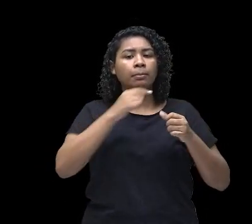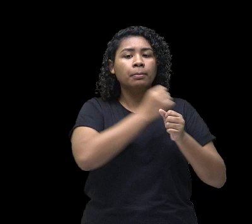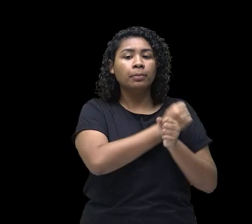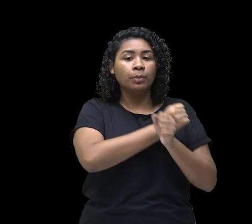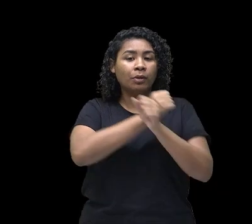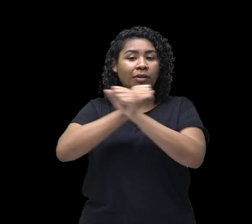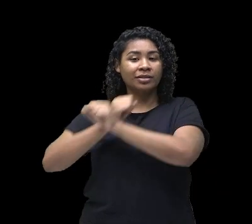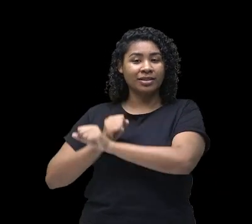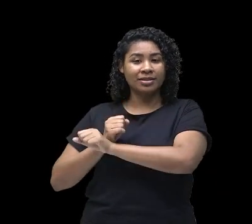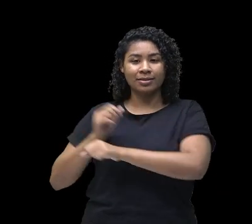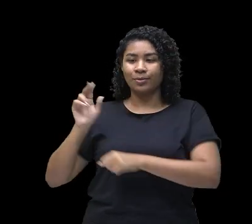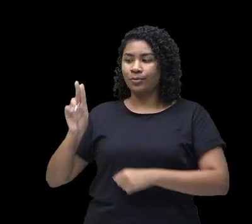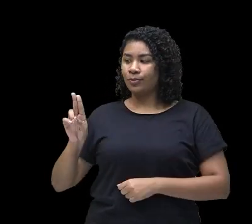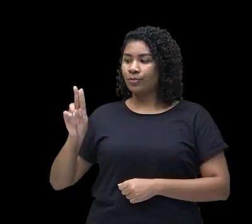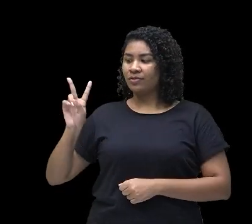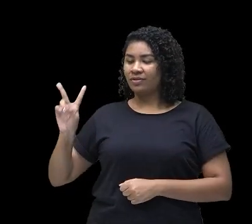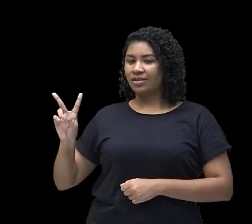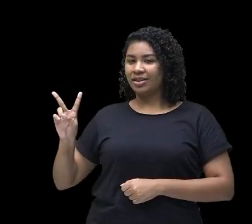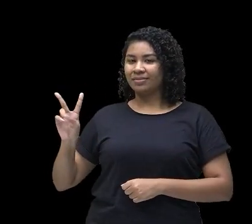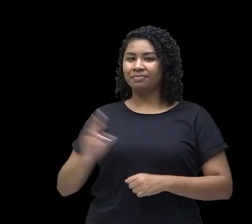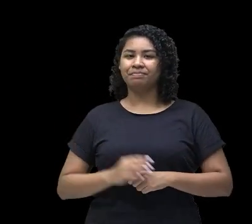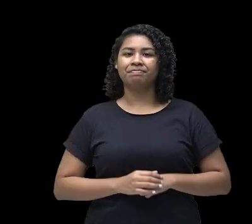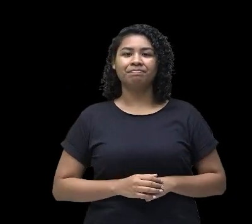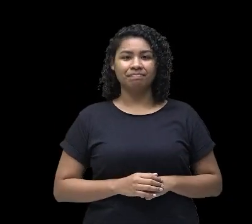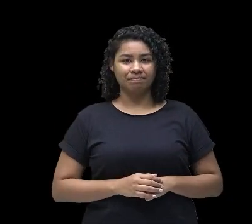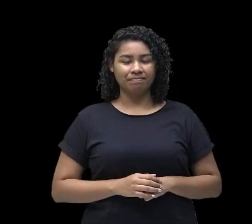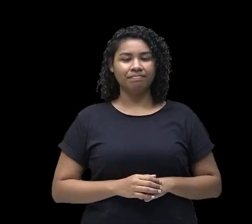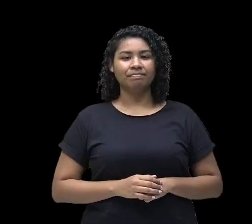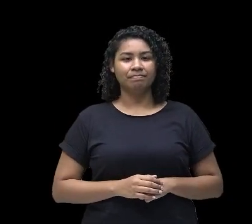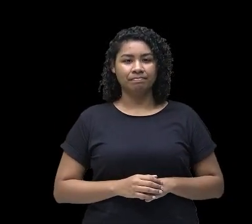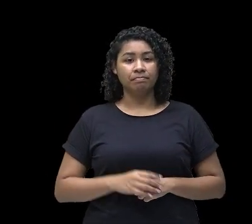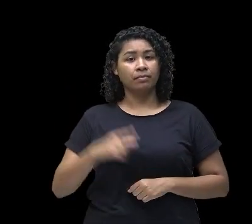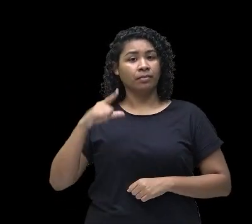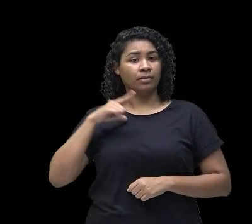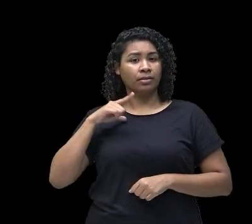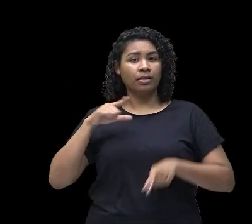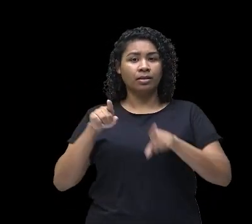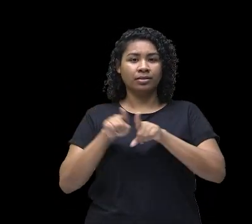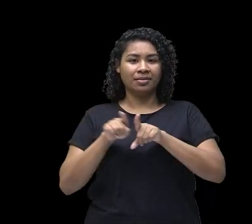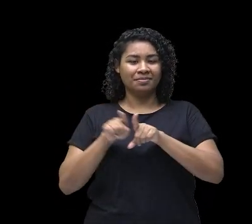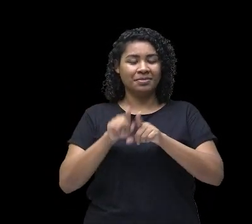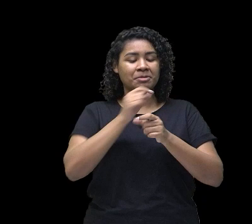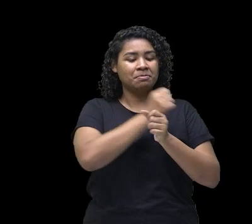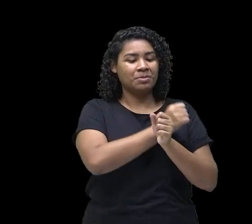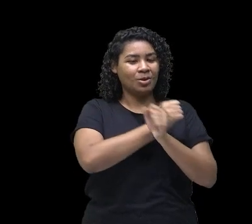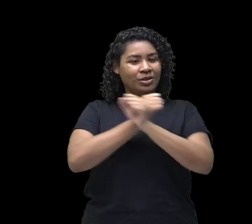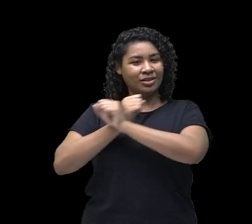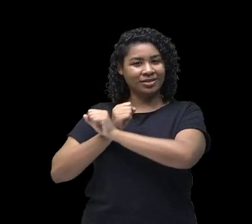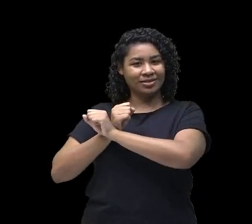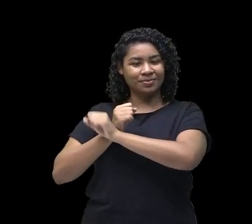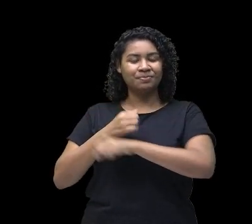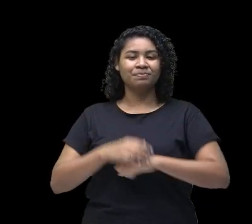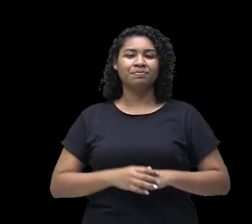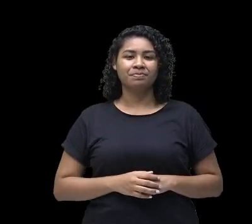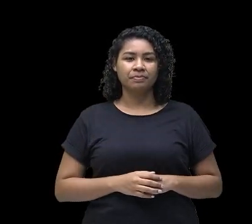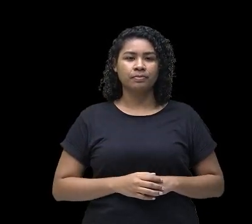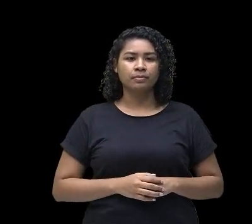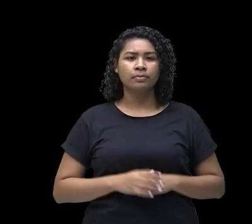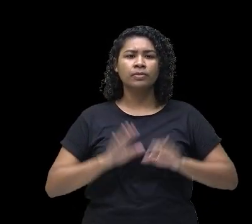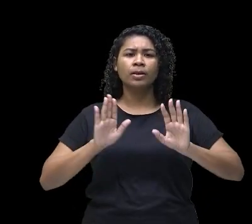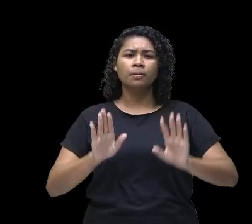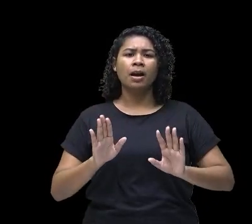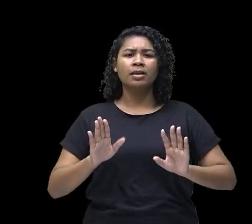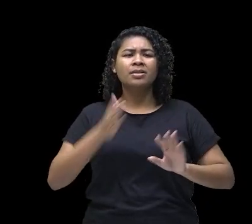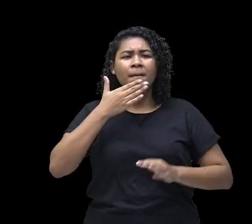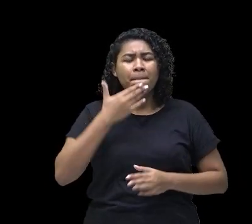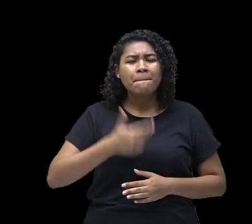ultravioleta. As roupas com protetores solares. E qual seria a melhor forma de se